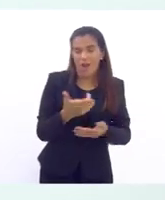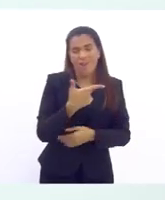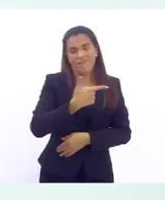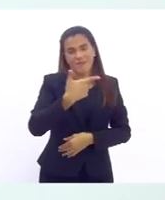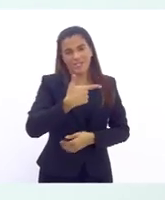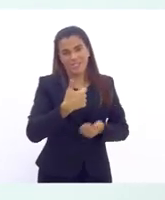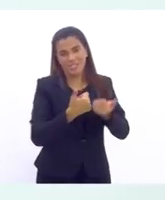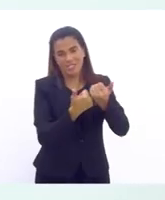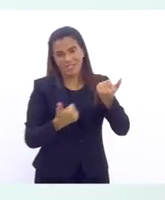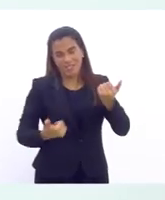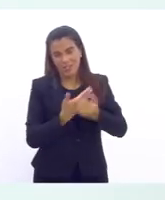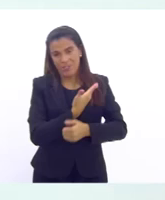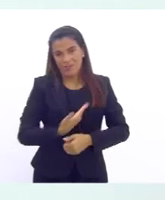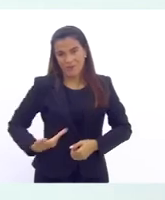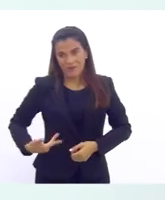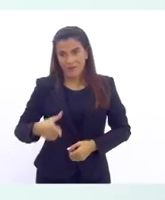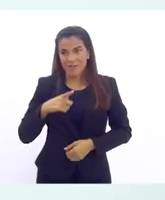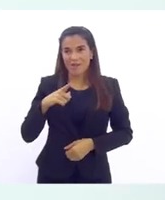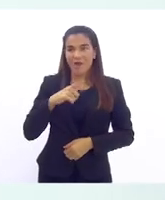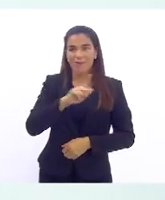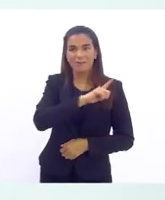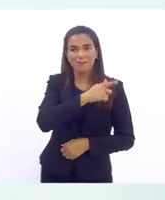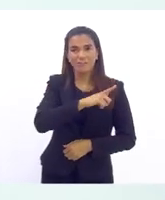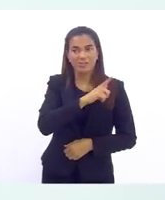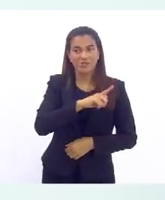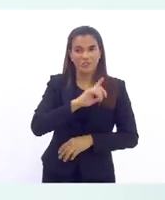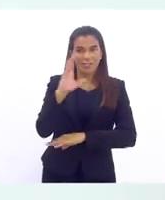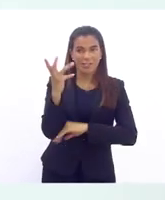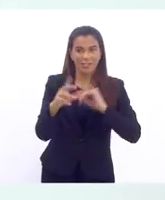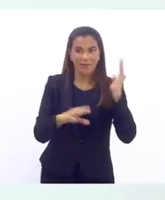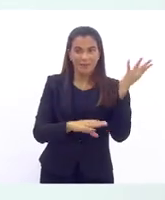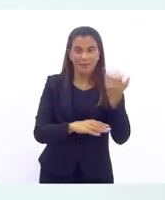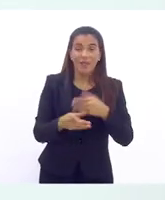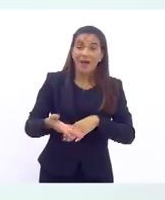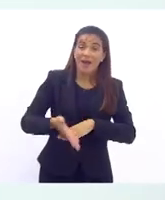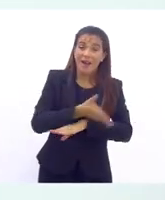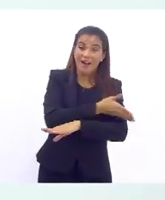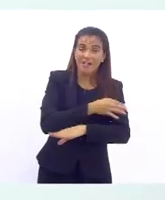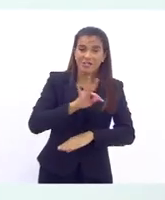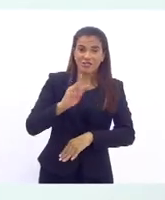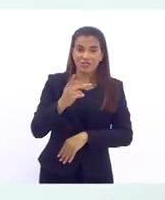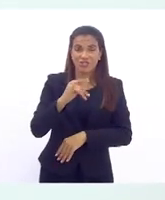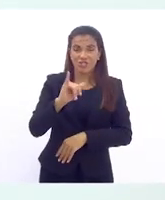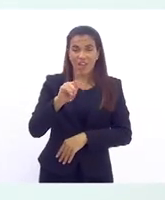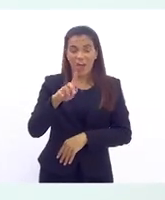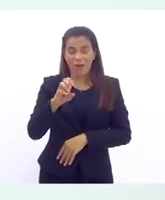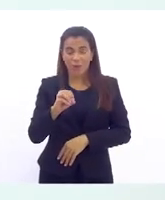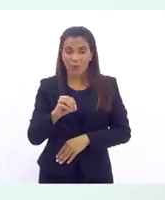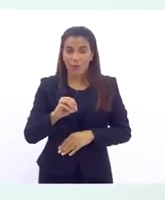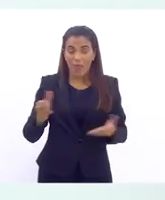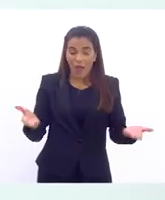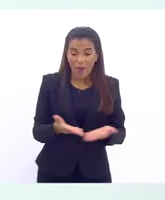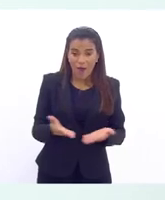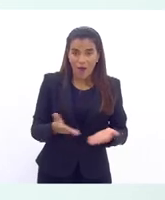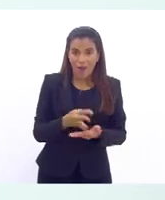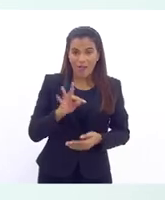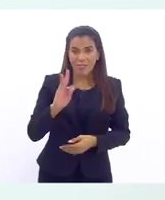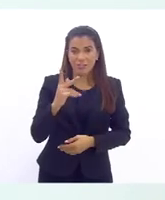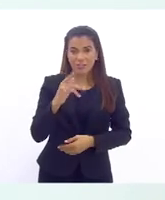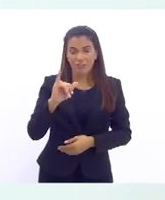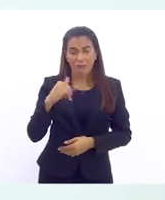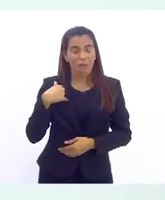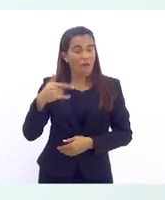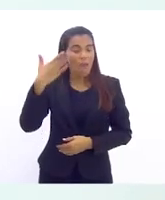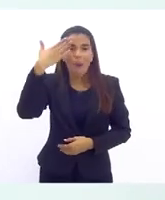existe uma gestão ambiental no estado antes Thiago pós Tiago eu sou fã número um dos trabalhos